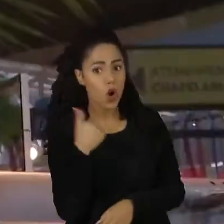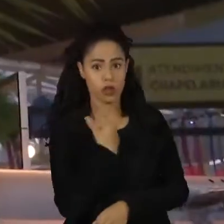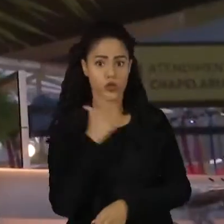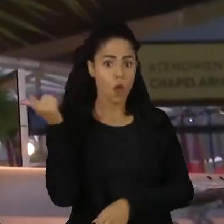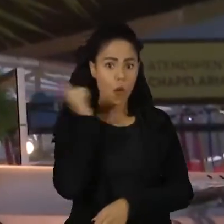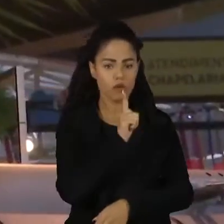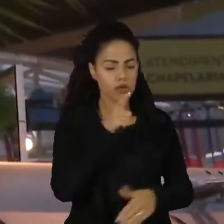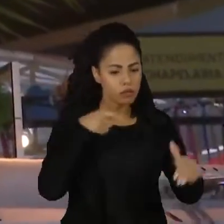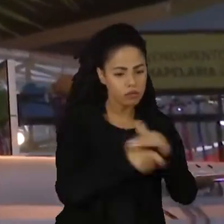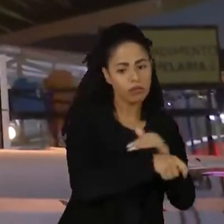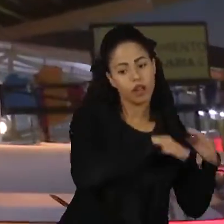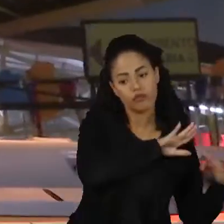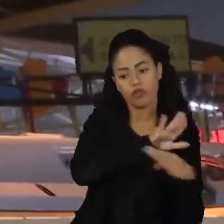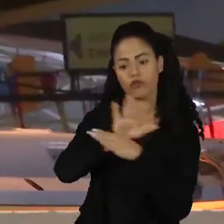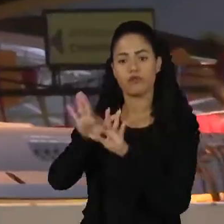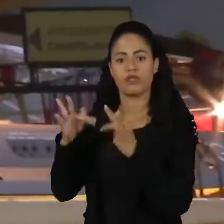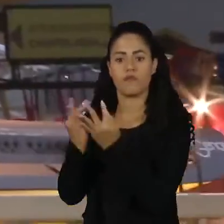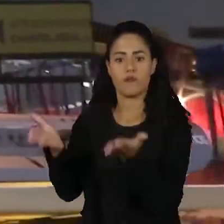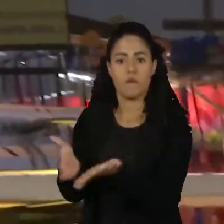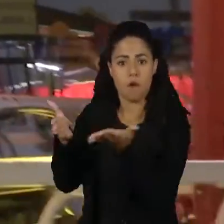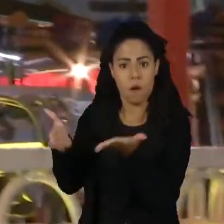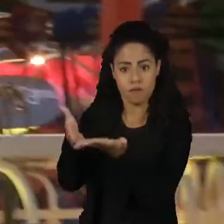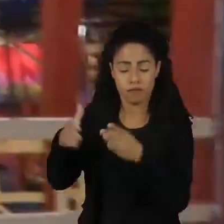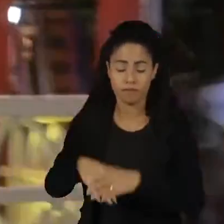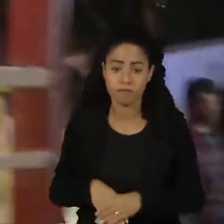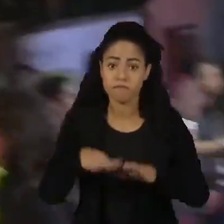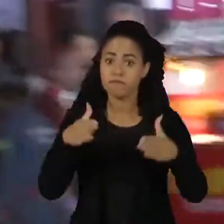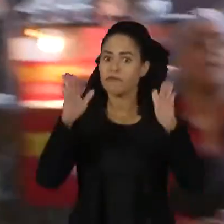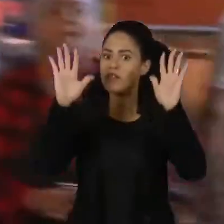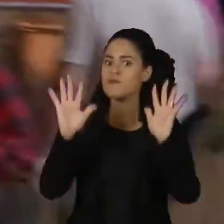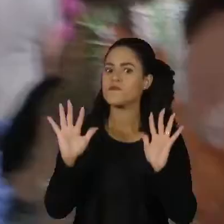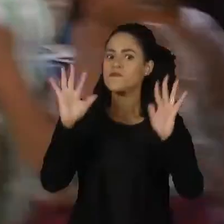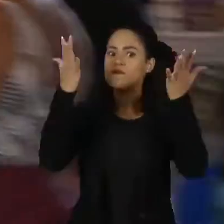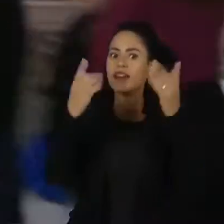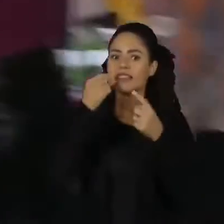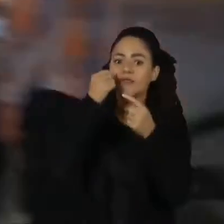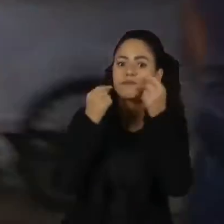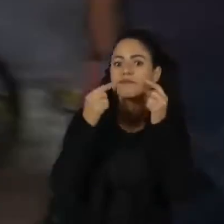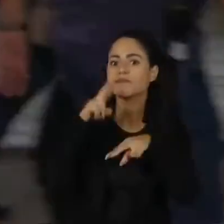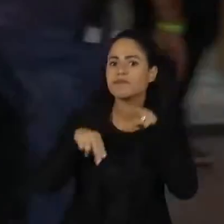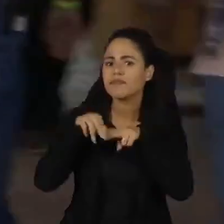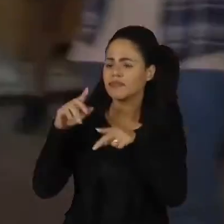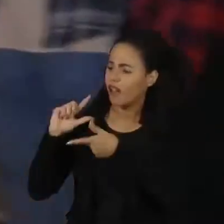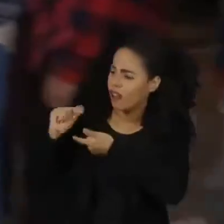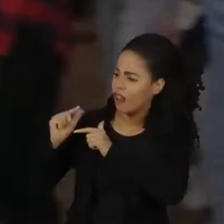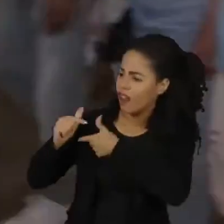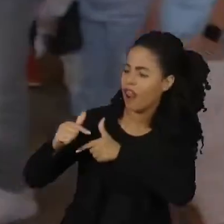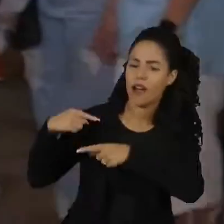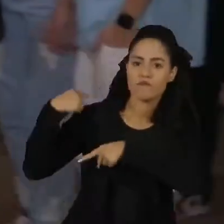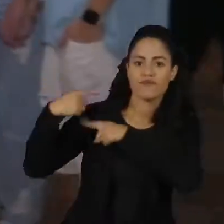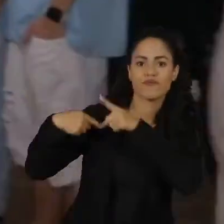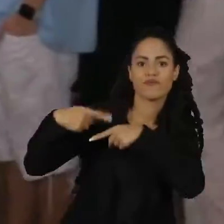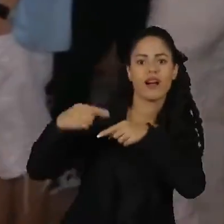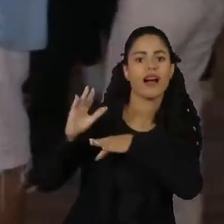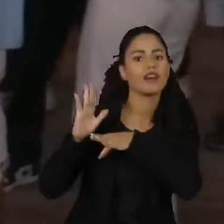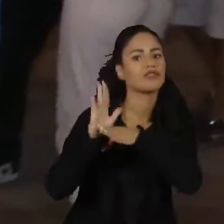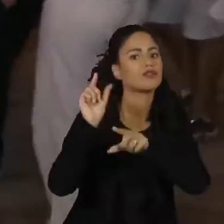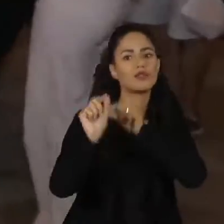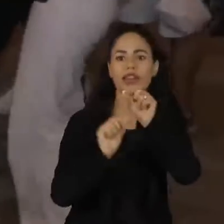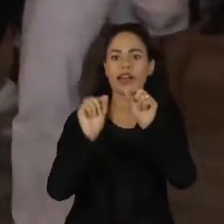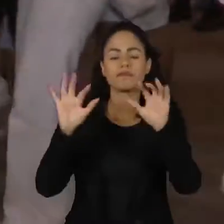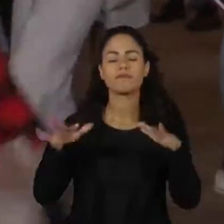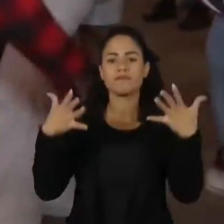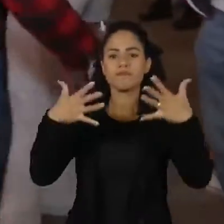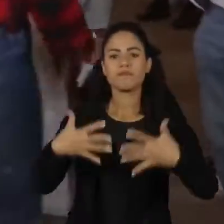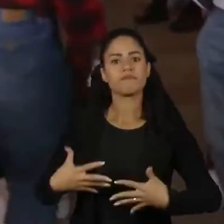também. Ou seja, as festas juninas vão além da tradição. Elas também ajudam a manter acesa